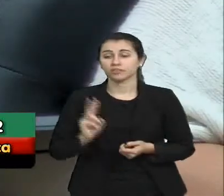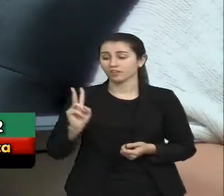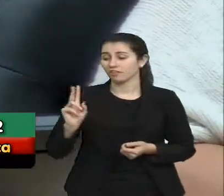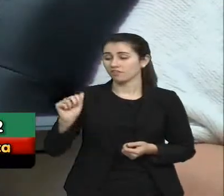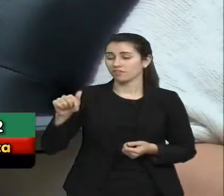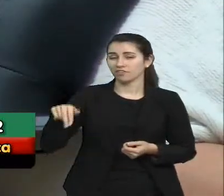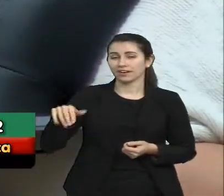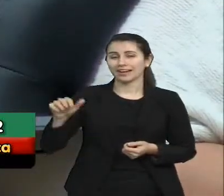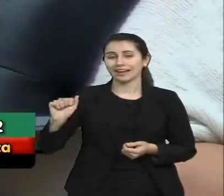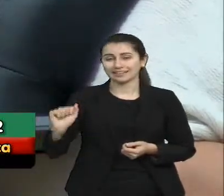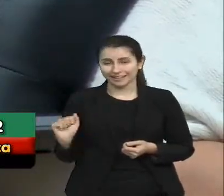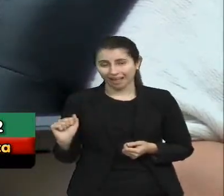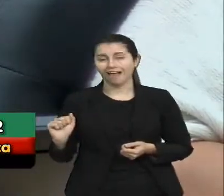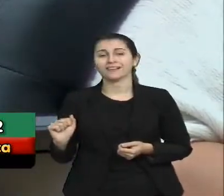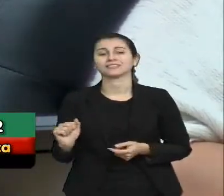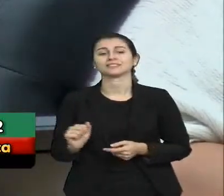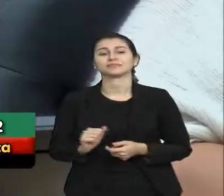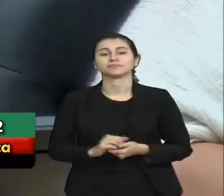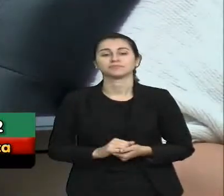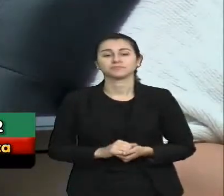Vânia Soares.